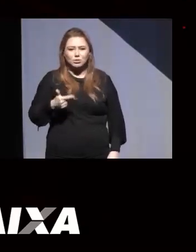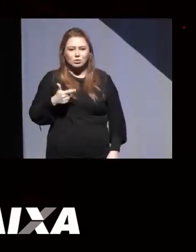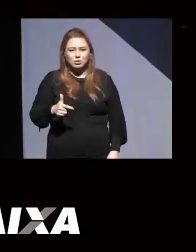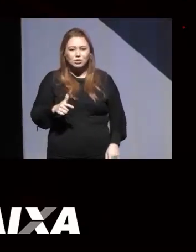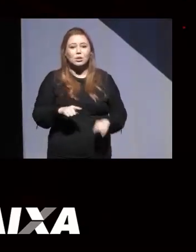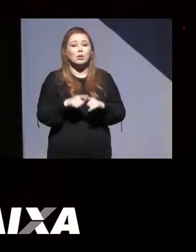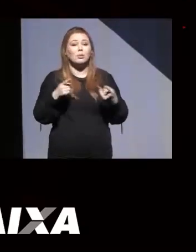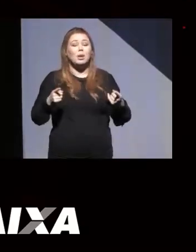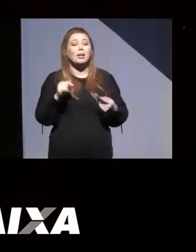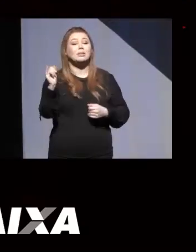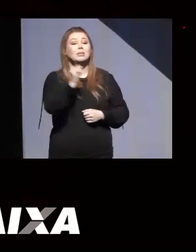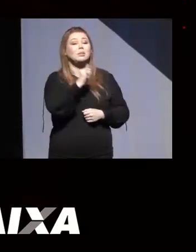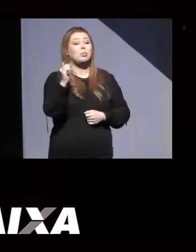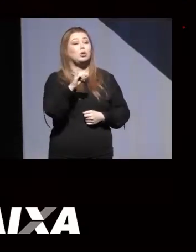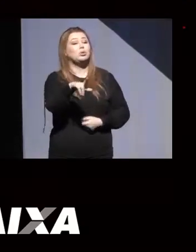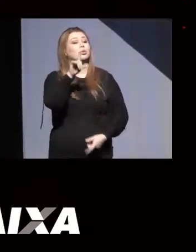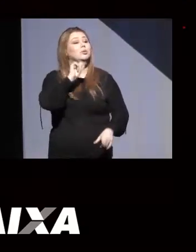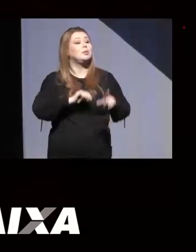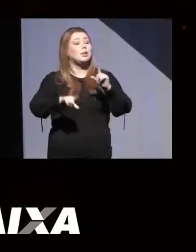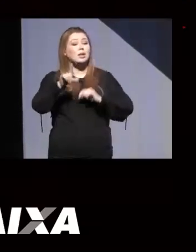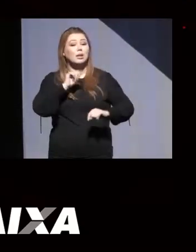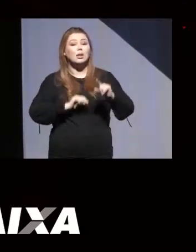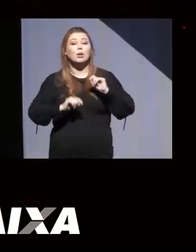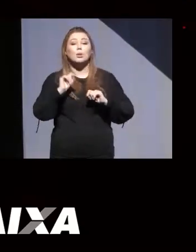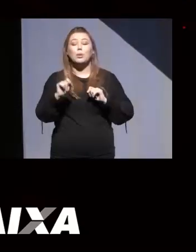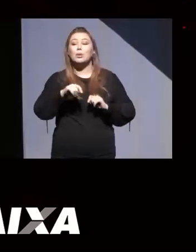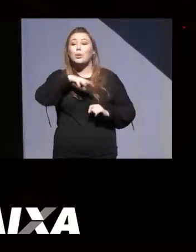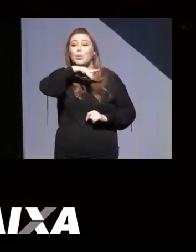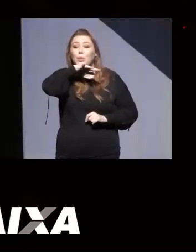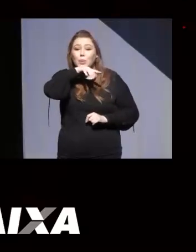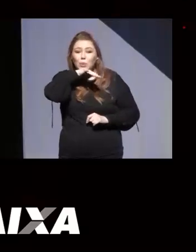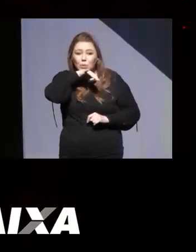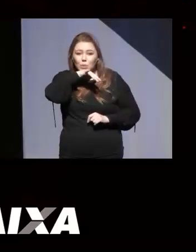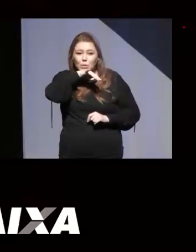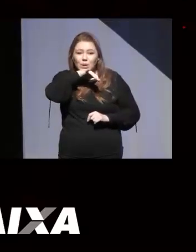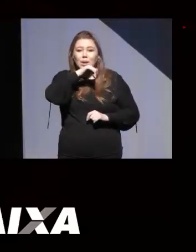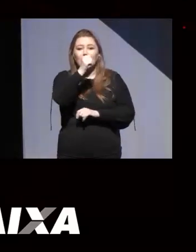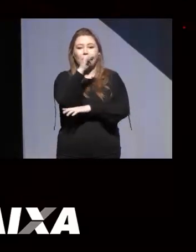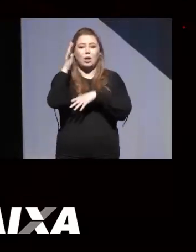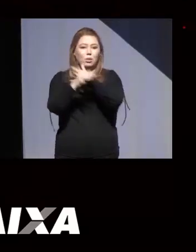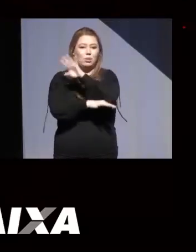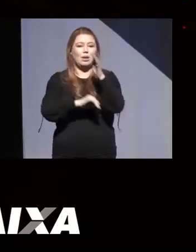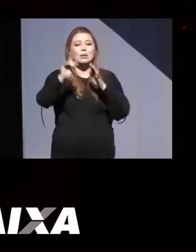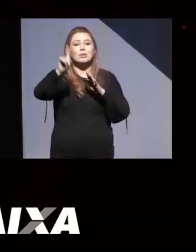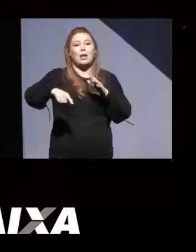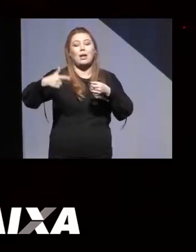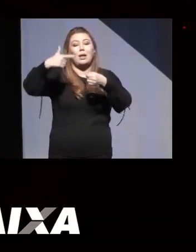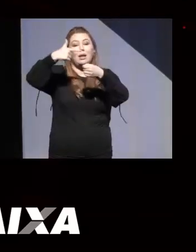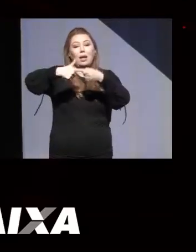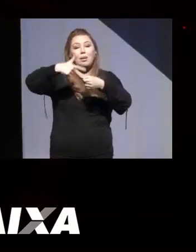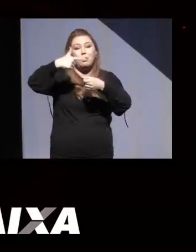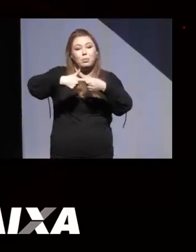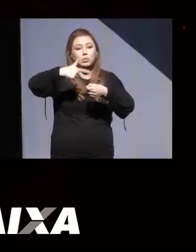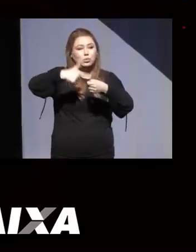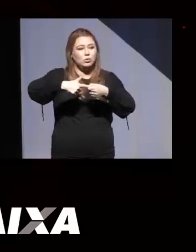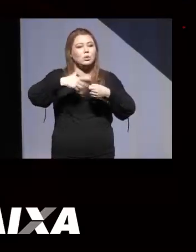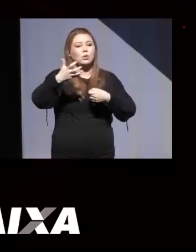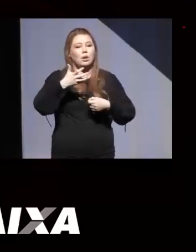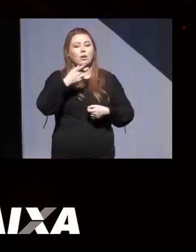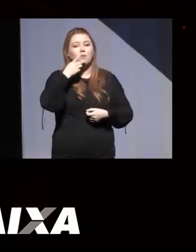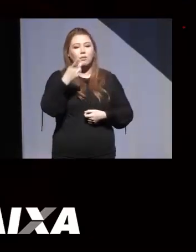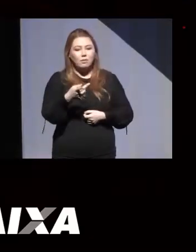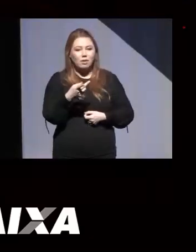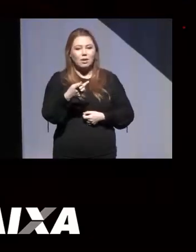imposto seletivo, na verdade, o que faz mal ao meio ambiente é o combustível. Essa é uma das coisas que eu quero falar segunda-feira. Eu acho